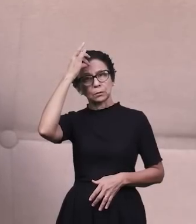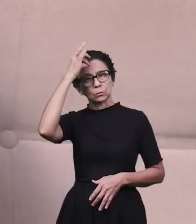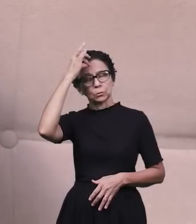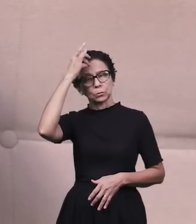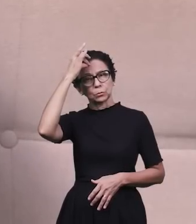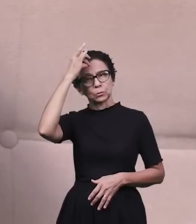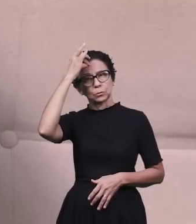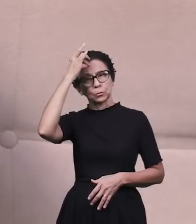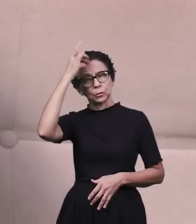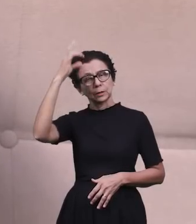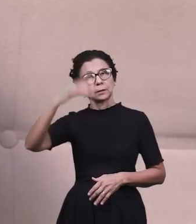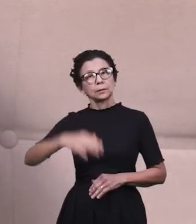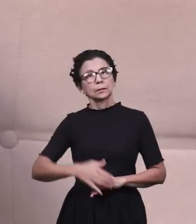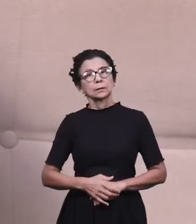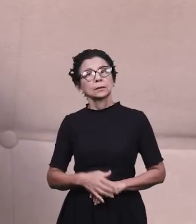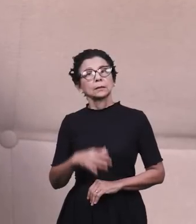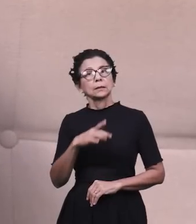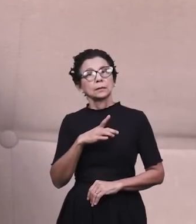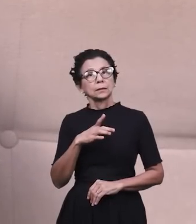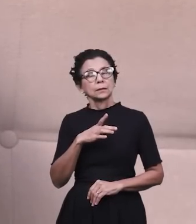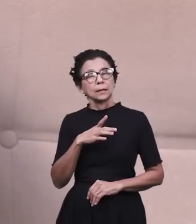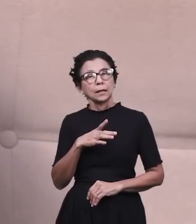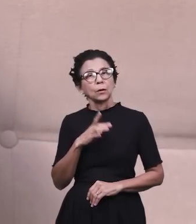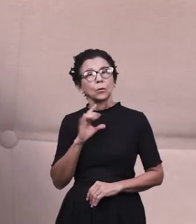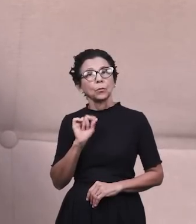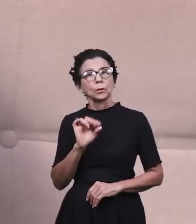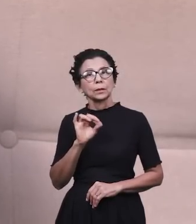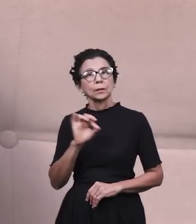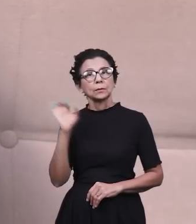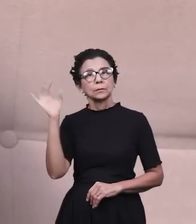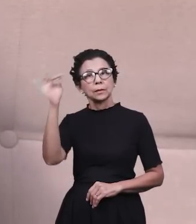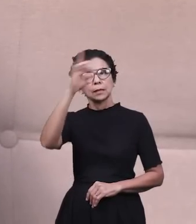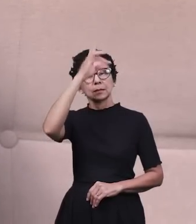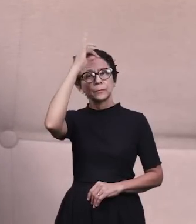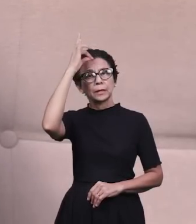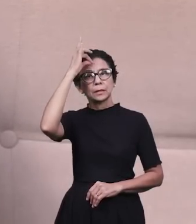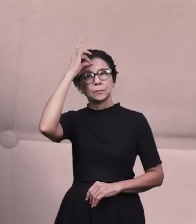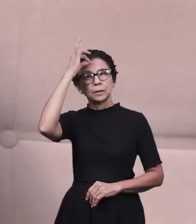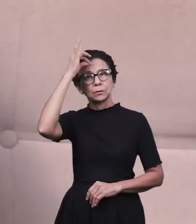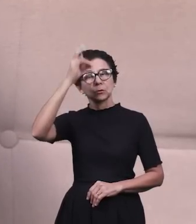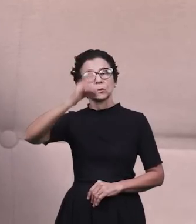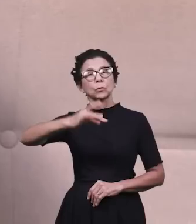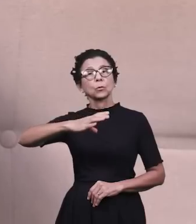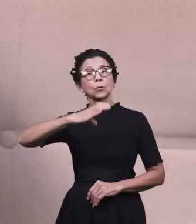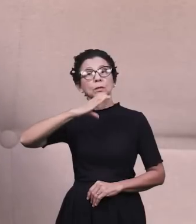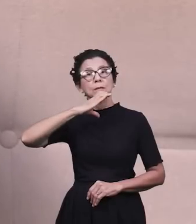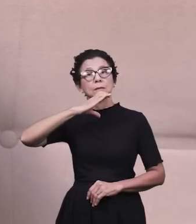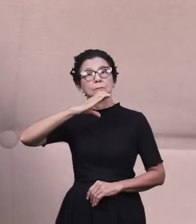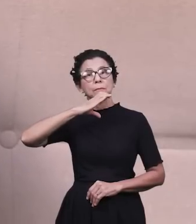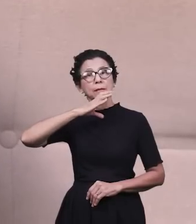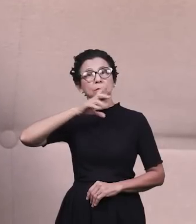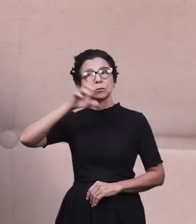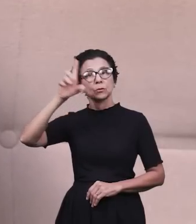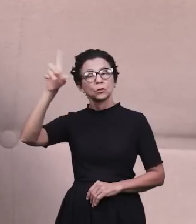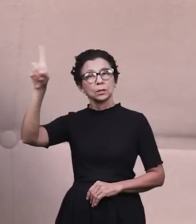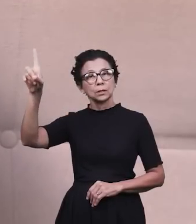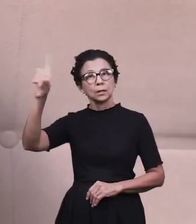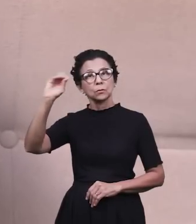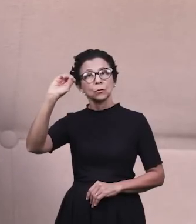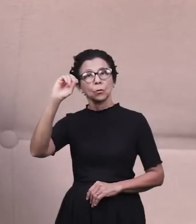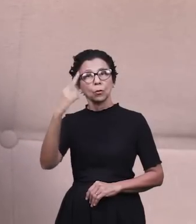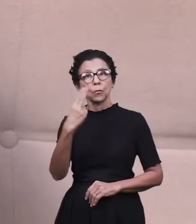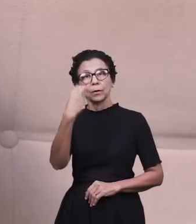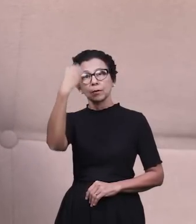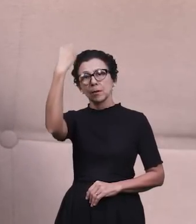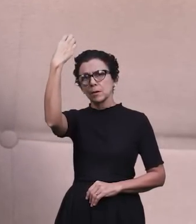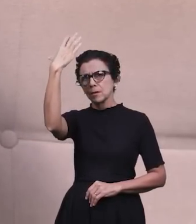elas o Espírito de conhecimento ou revelação, que está exatamente em